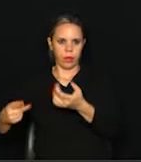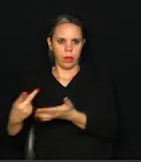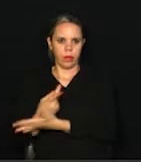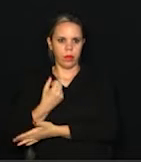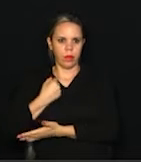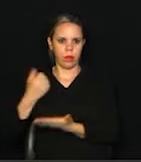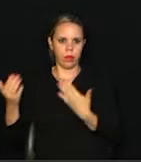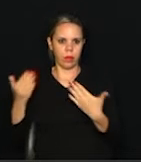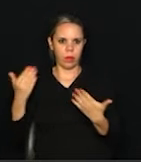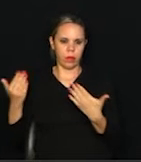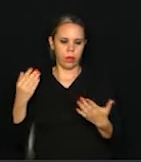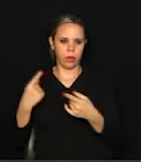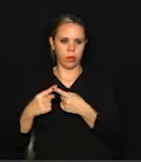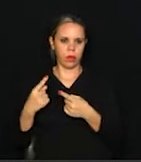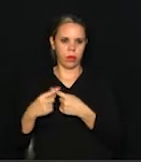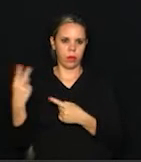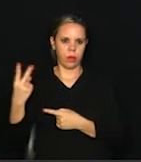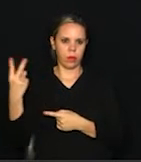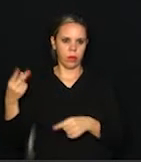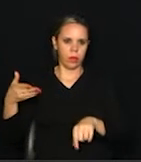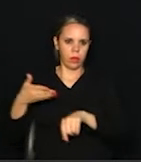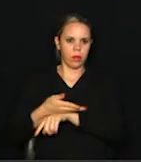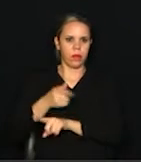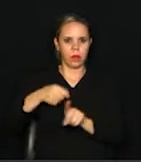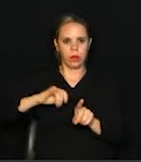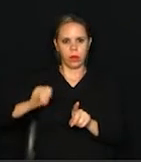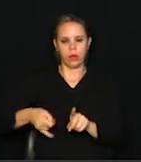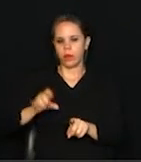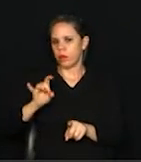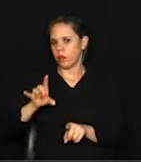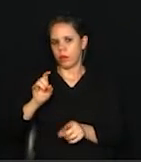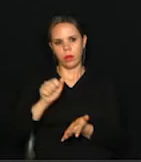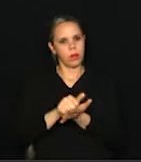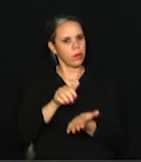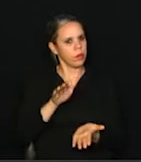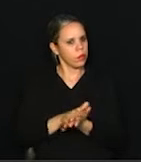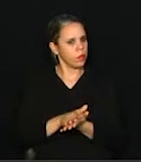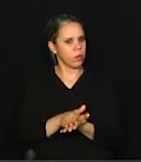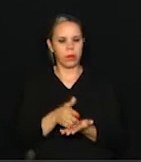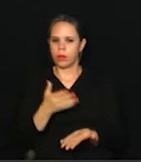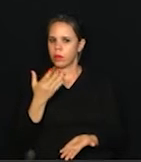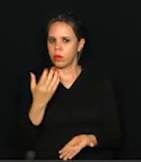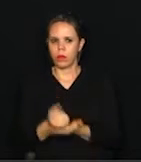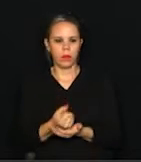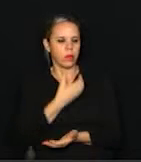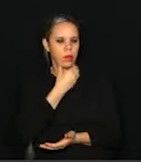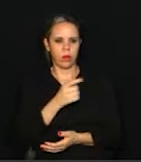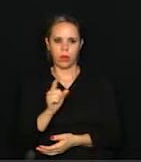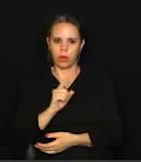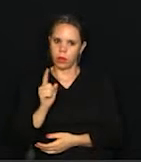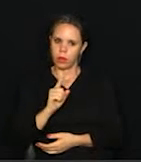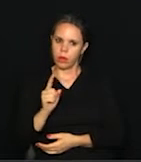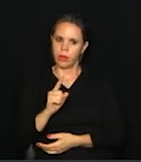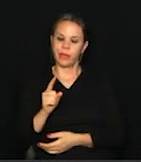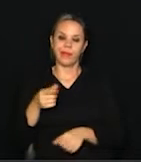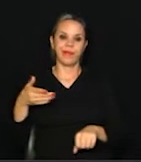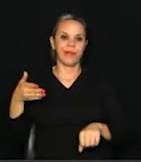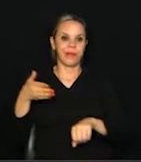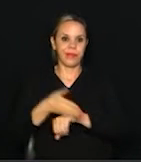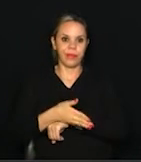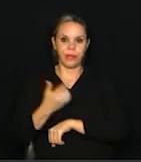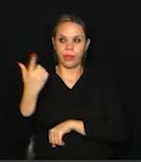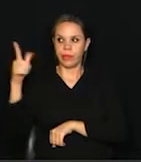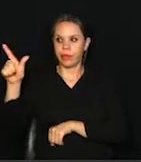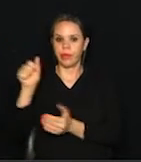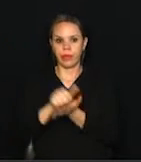número, porque esse valor que entrou em janeiro não é só das multas que foram processadas em dezembro, quer dizer, é a entrada de